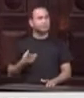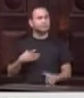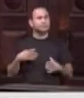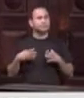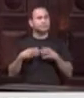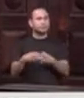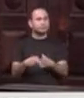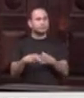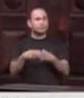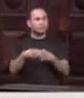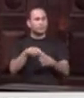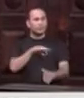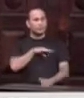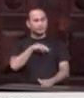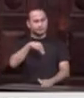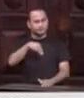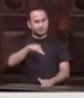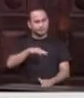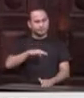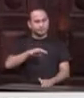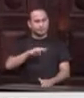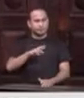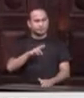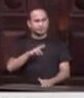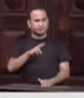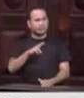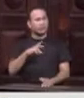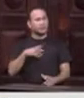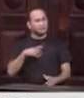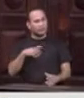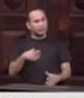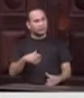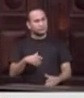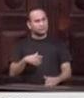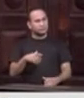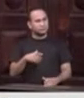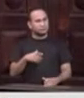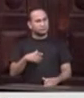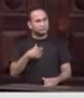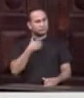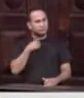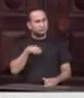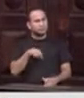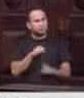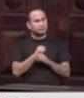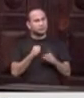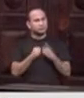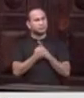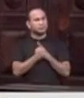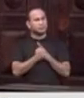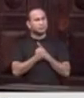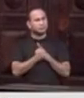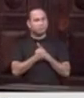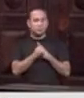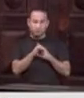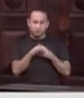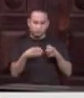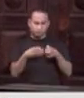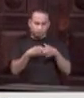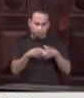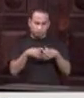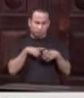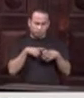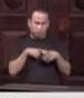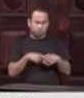militares cedidos, cumpre um papel de interesse para a sociedade? Se esse órgão cumpre,